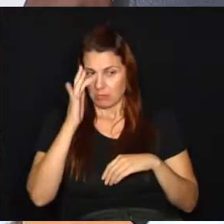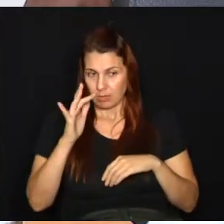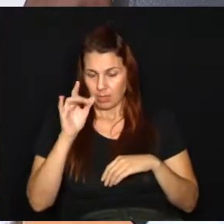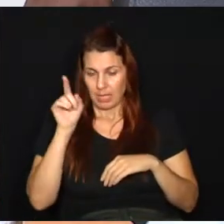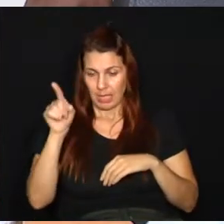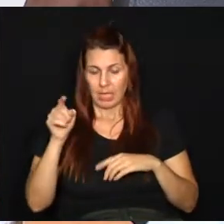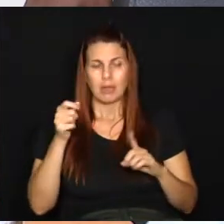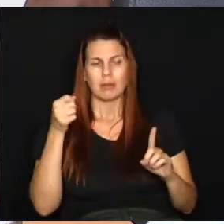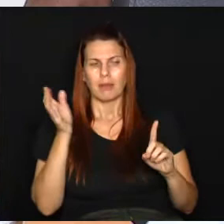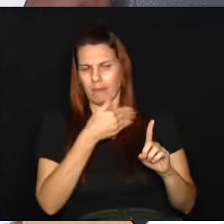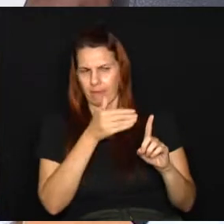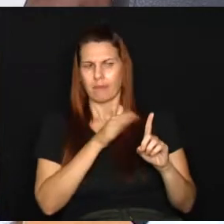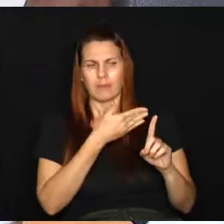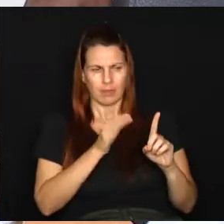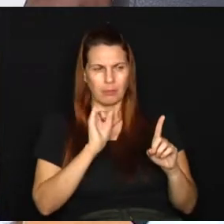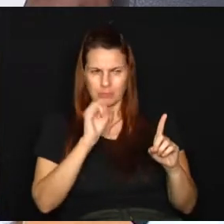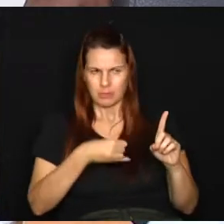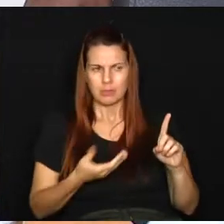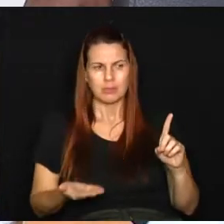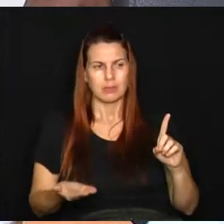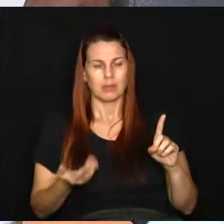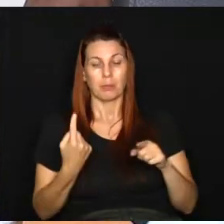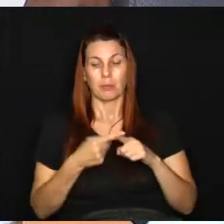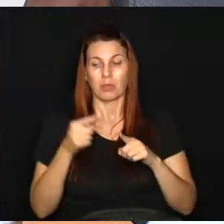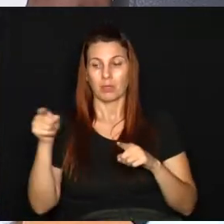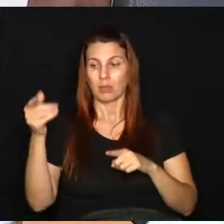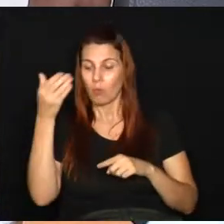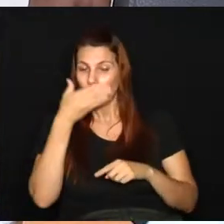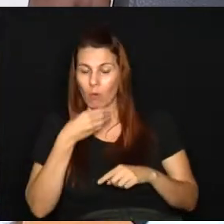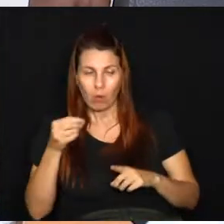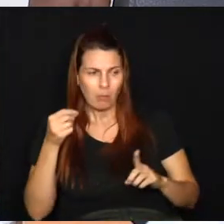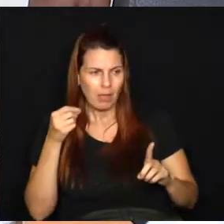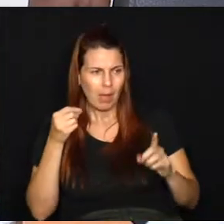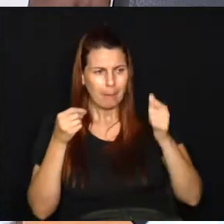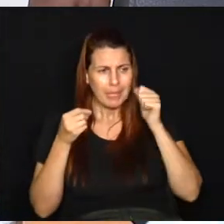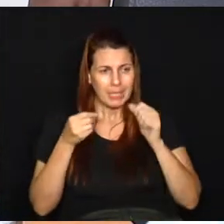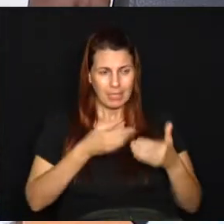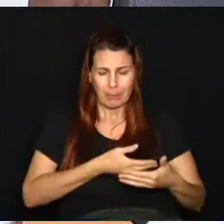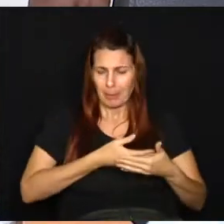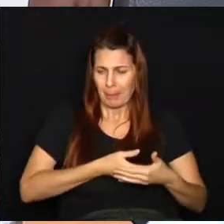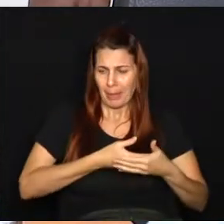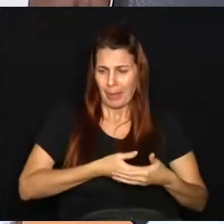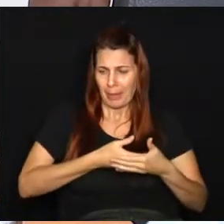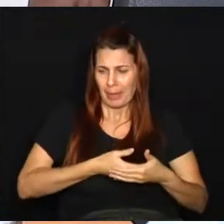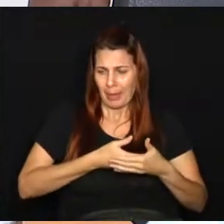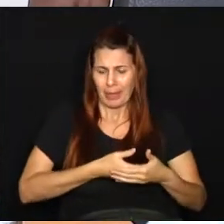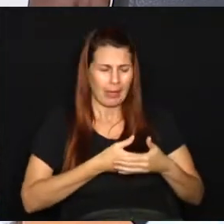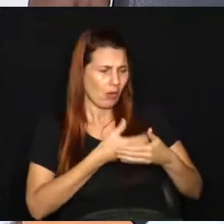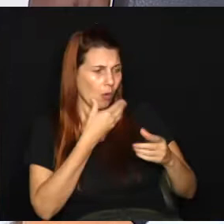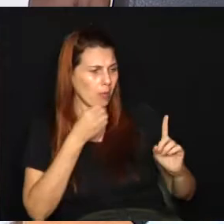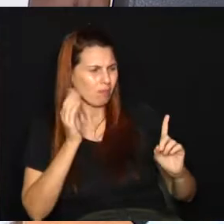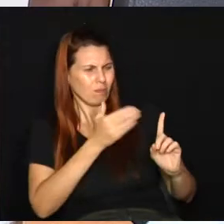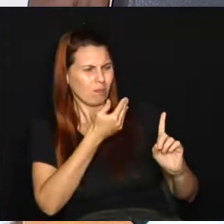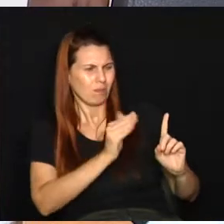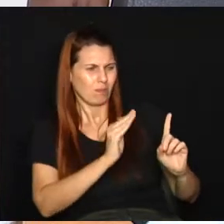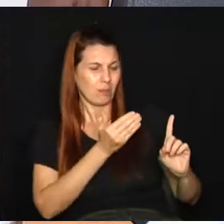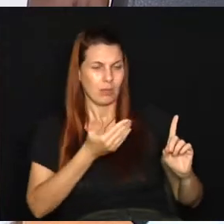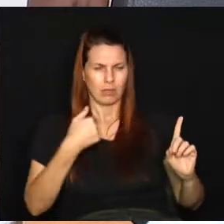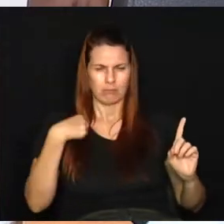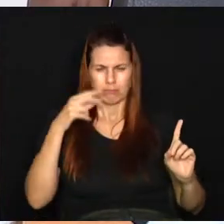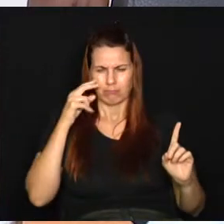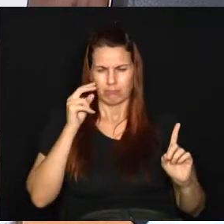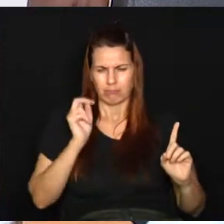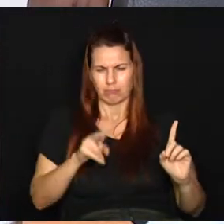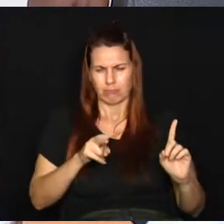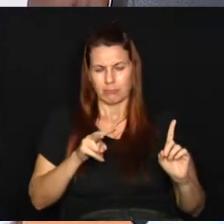umas lapadinhas das meninas, né? Porque ele estava batendo na moça com bebê, bem ali no terminal, né? E a